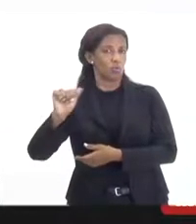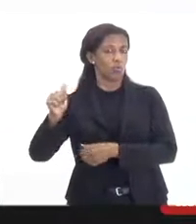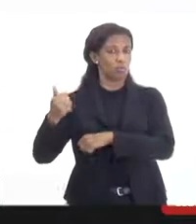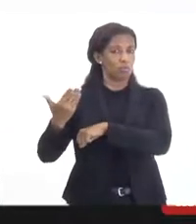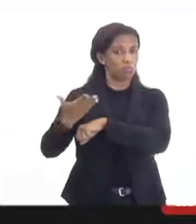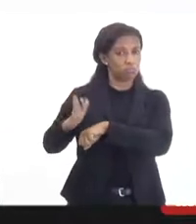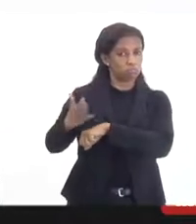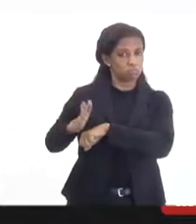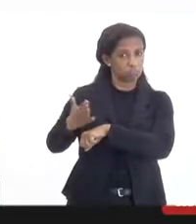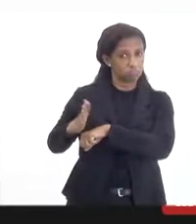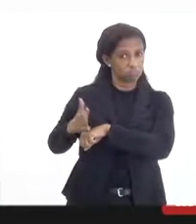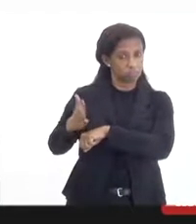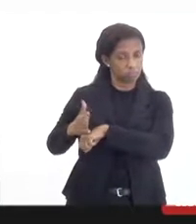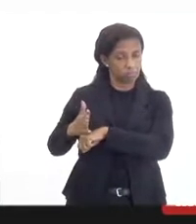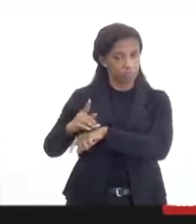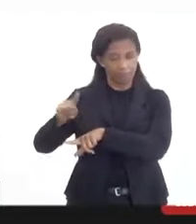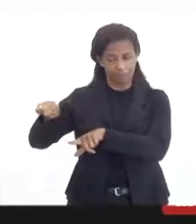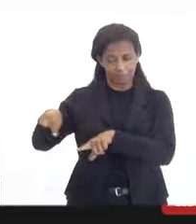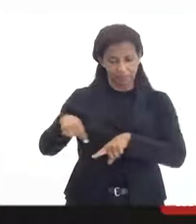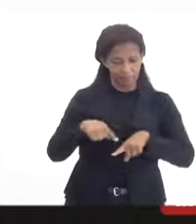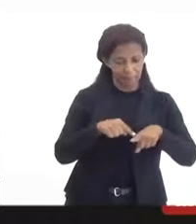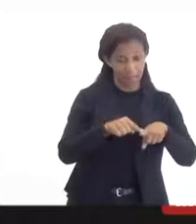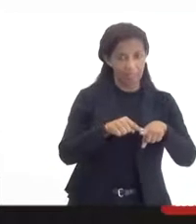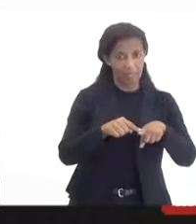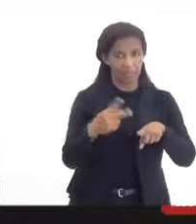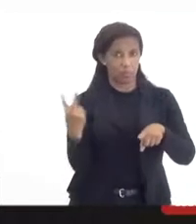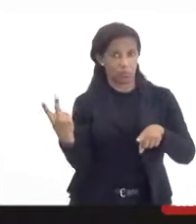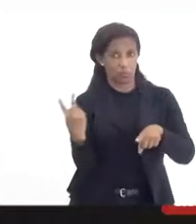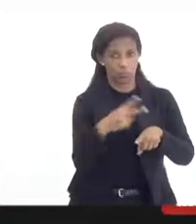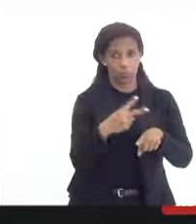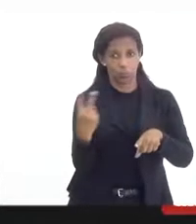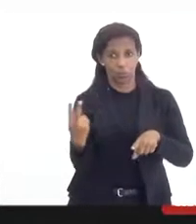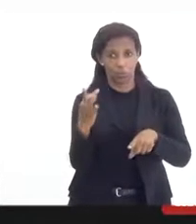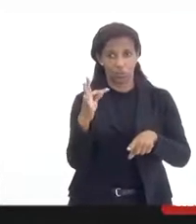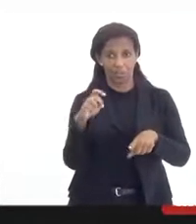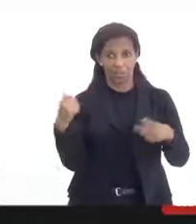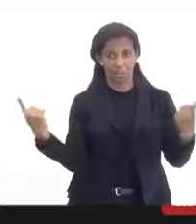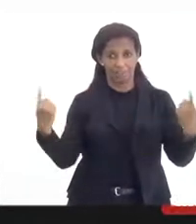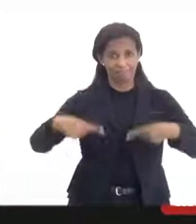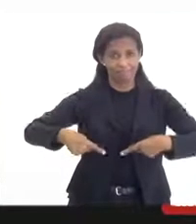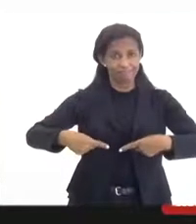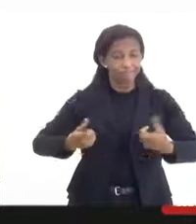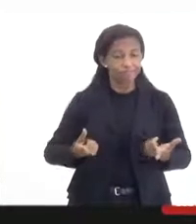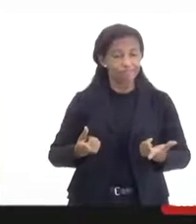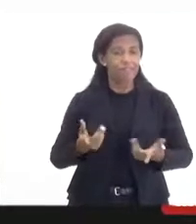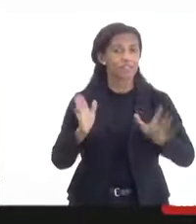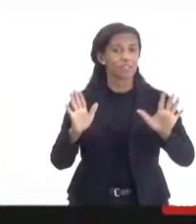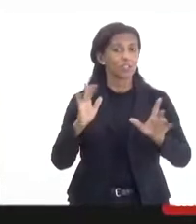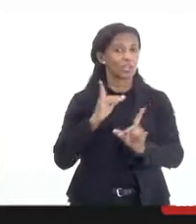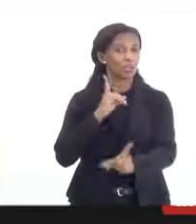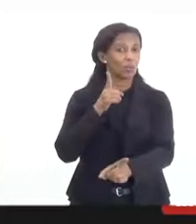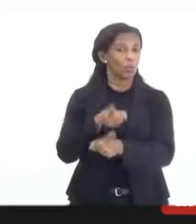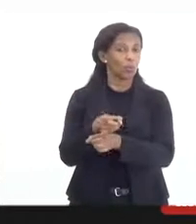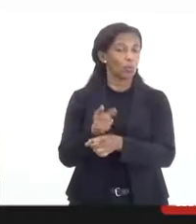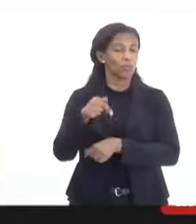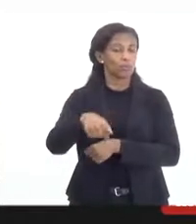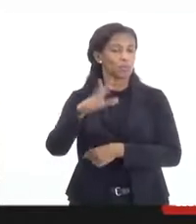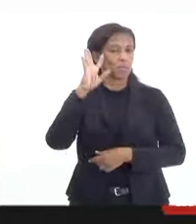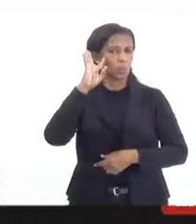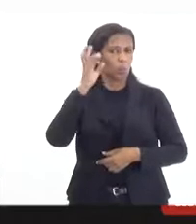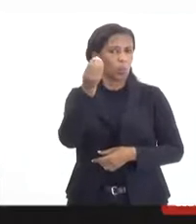exercício seguinte à sua ocorrência, são duas teses em confronto, mas que já encontramos aqui